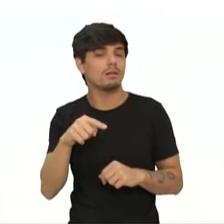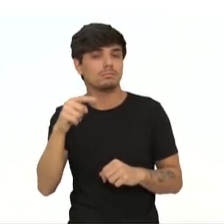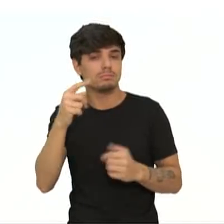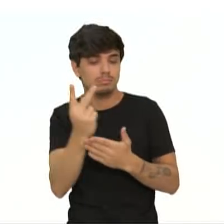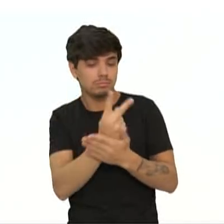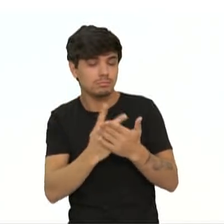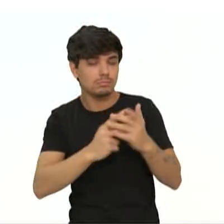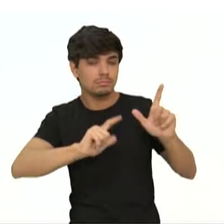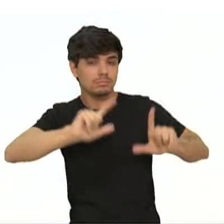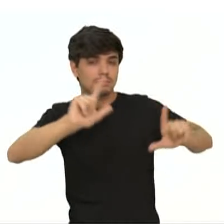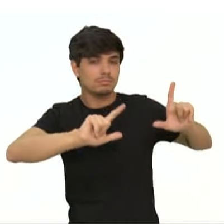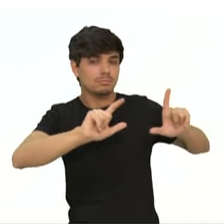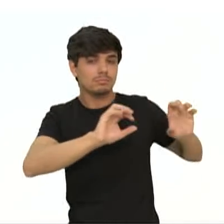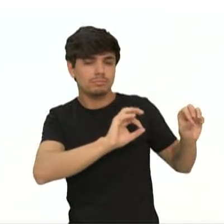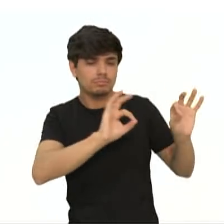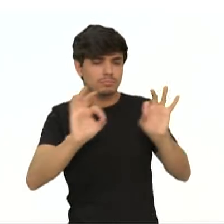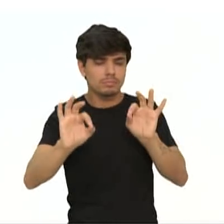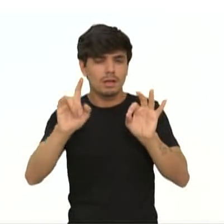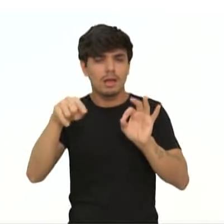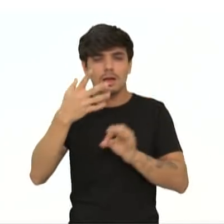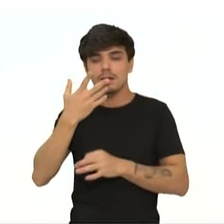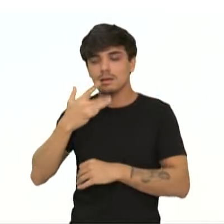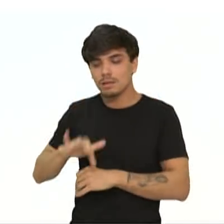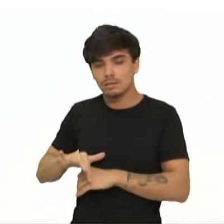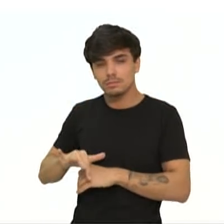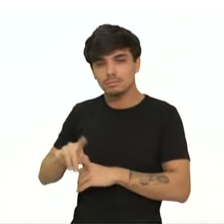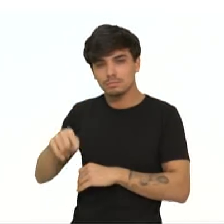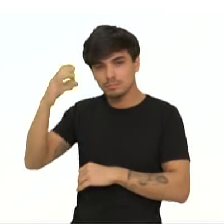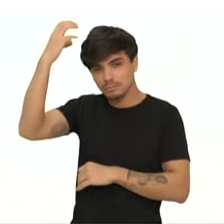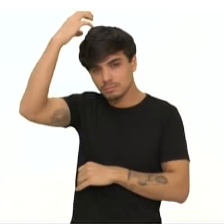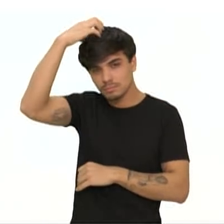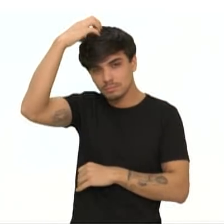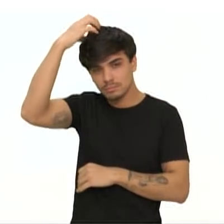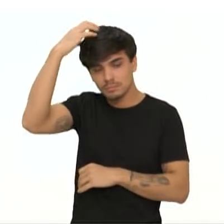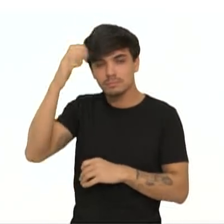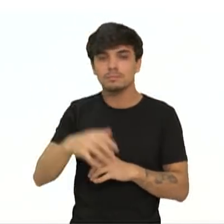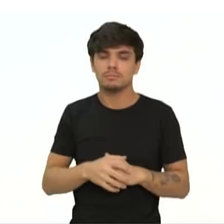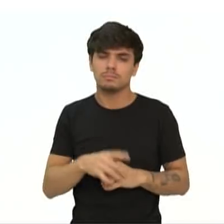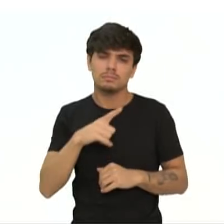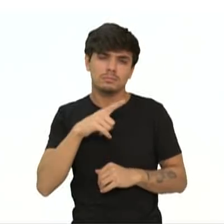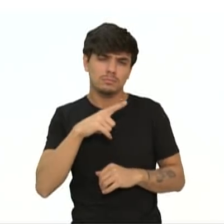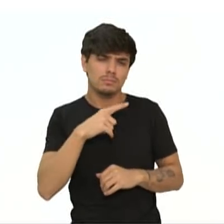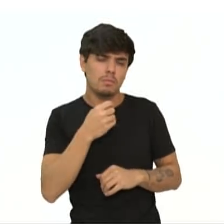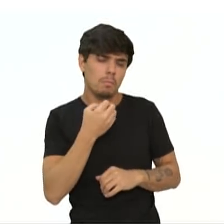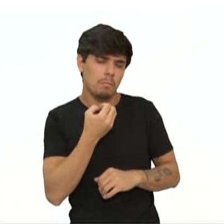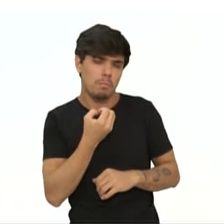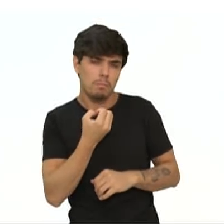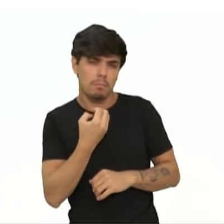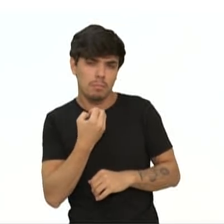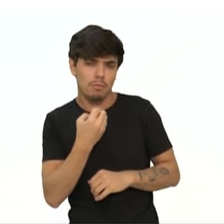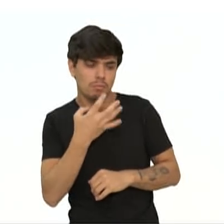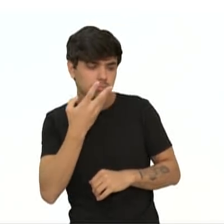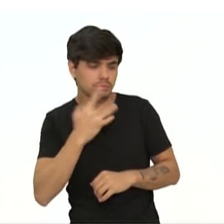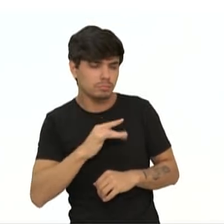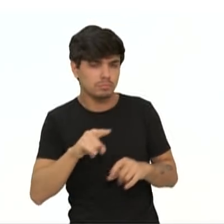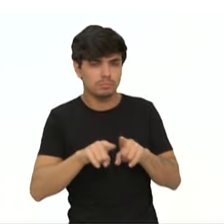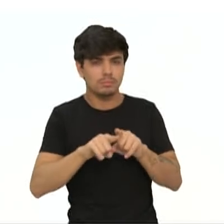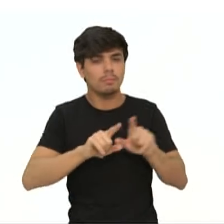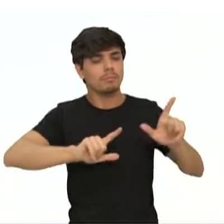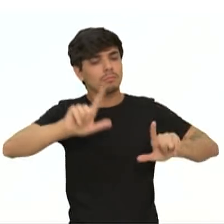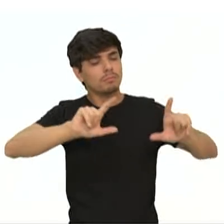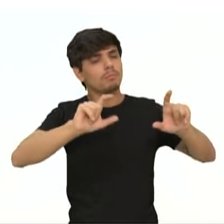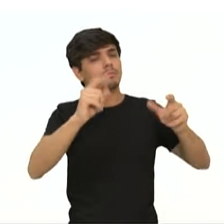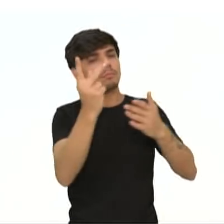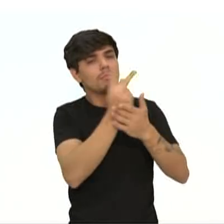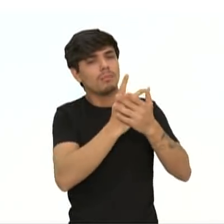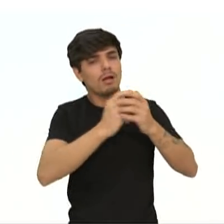fala do rei Arthur como criança. Ele era um auxiliar de Merlin, então tem uma pegada infantil, é um desenho animado,